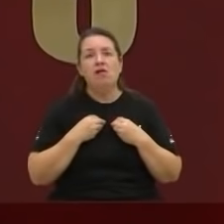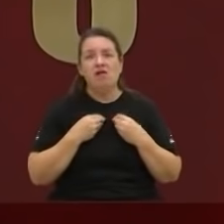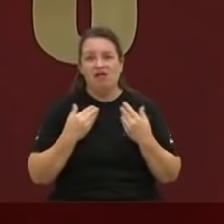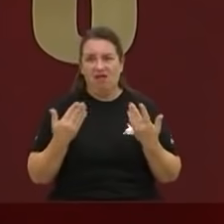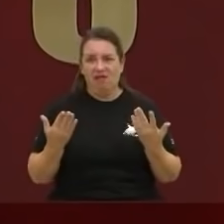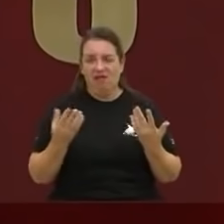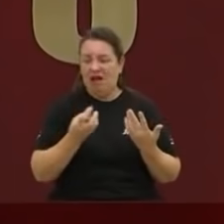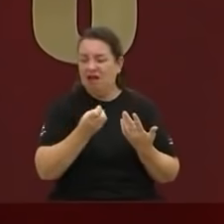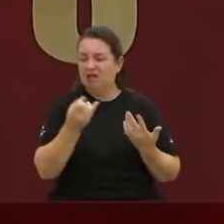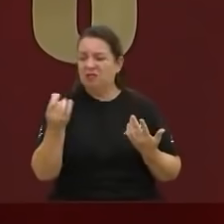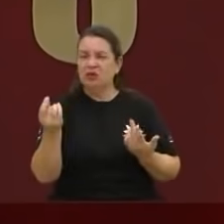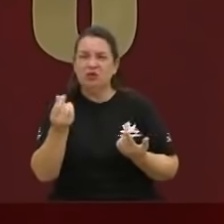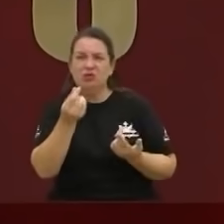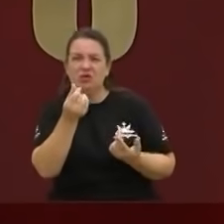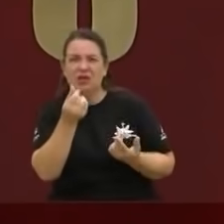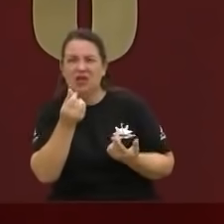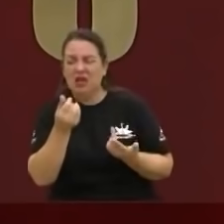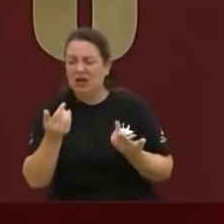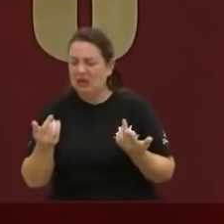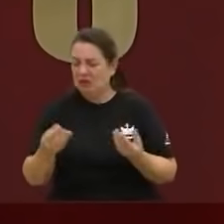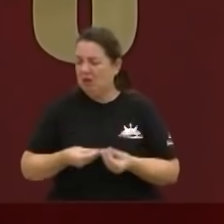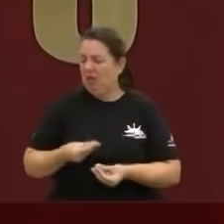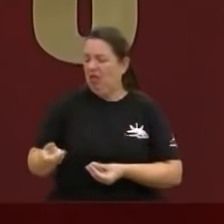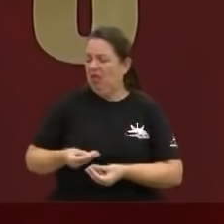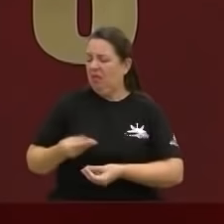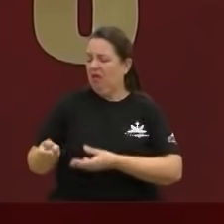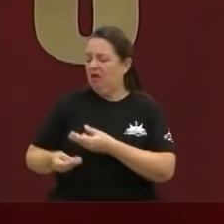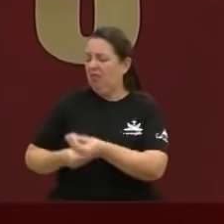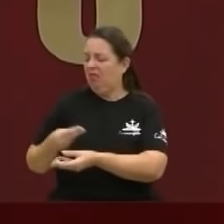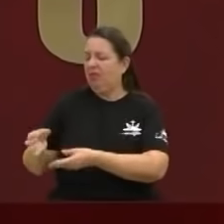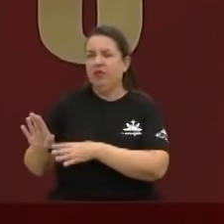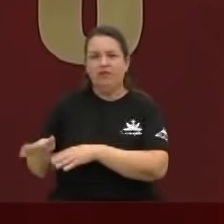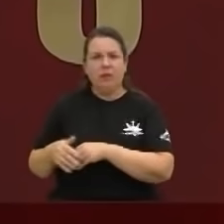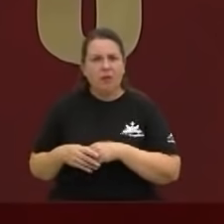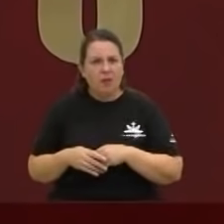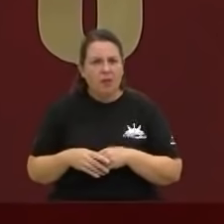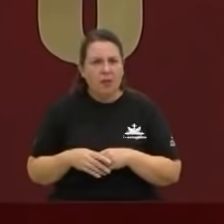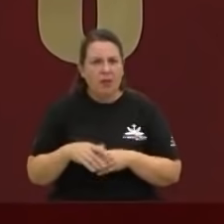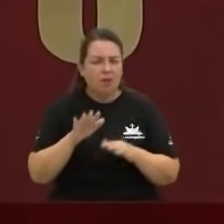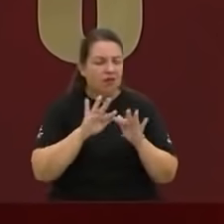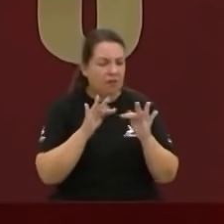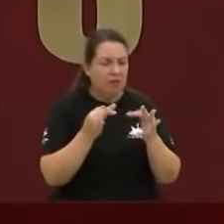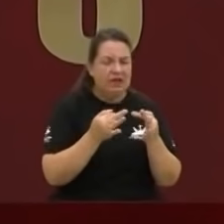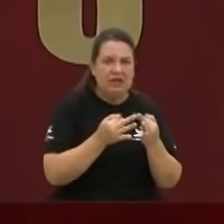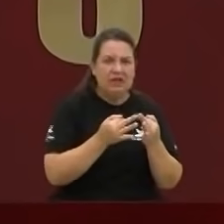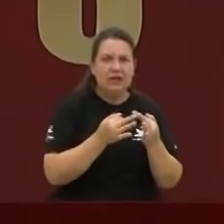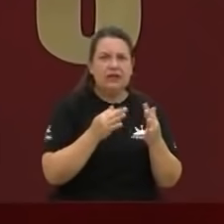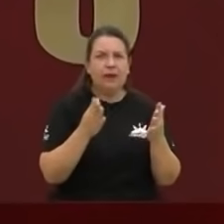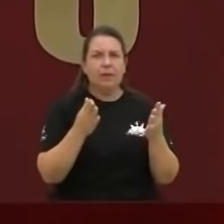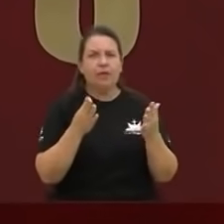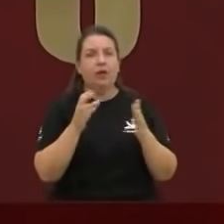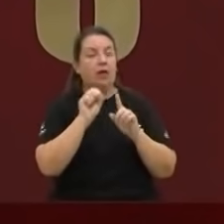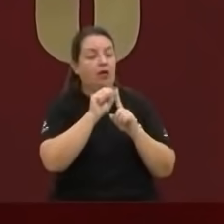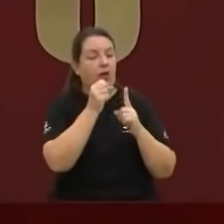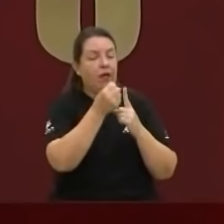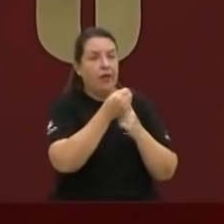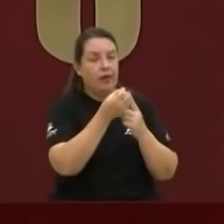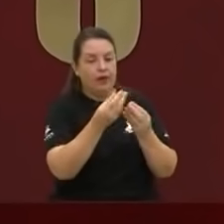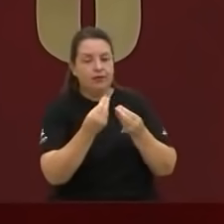alguns trocados que nos são dados pela família, pela